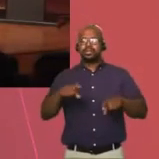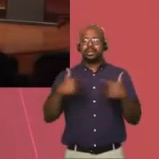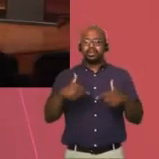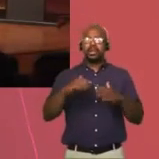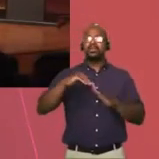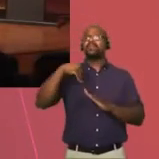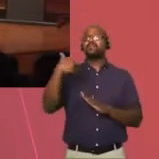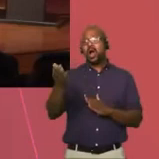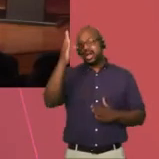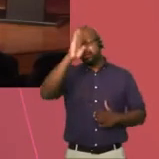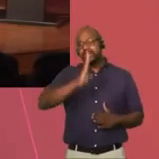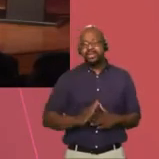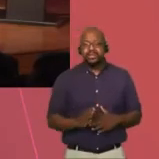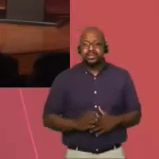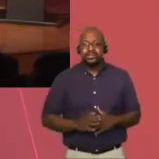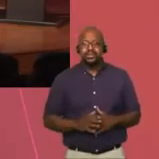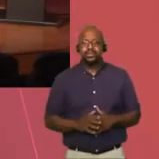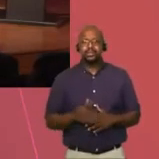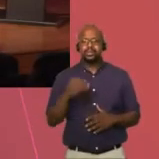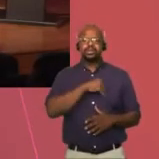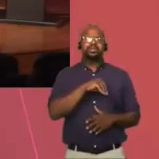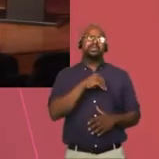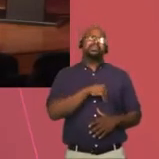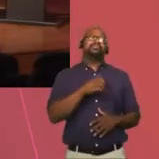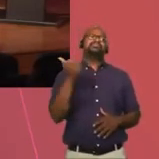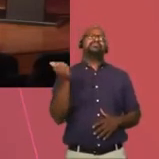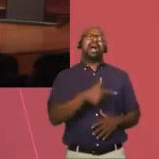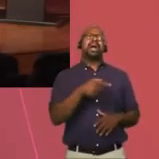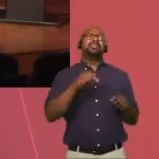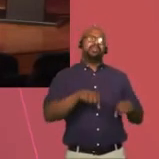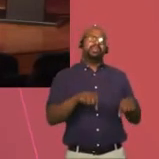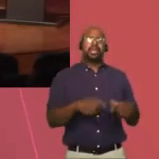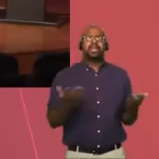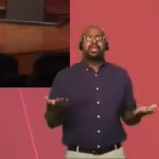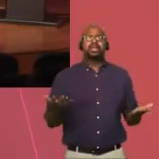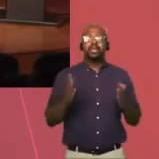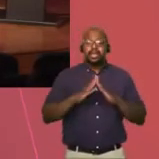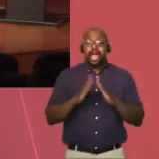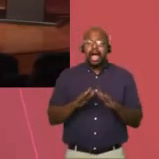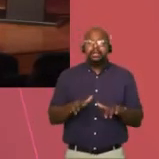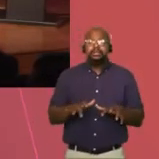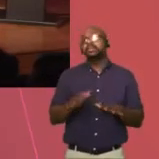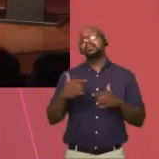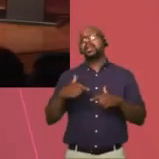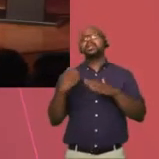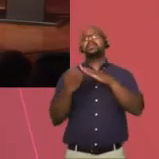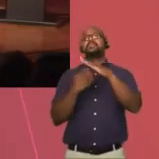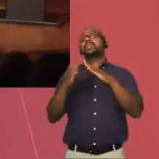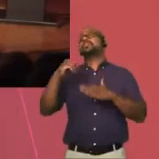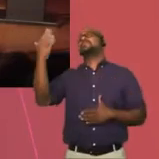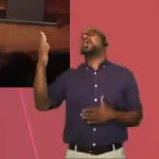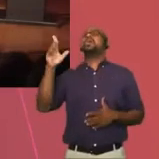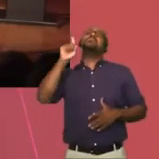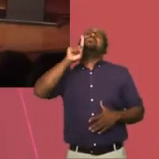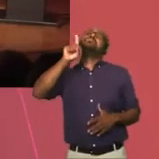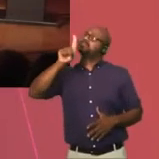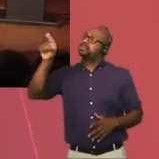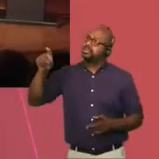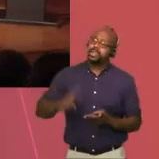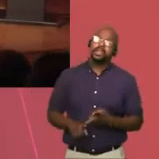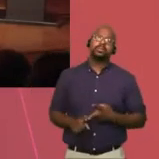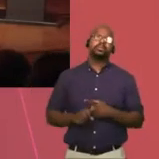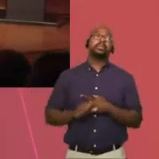trabalhando fora do Brasil ganhando muito mais que ganhar ia aqui em casa mas está trabalhando uma empresa dentro dos Estados Unidos